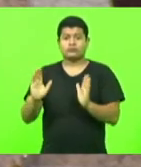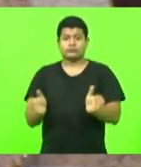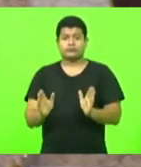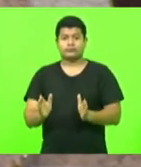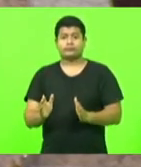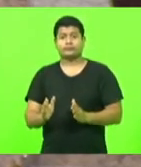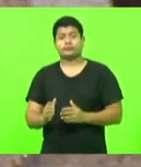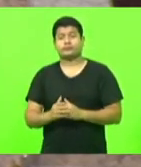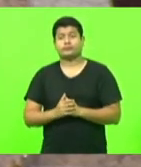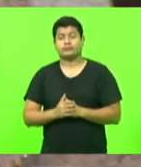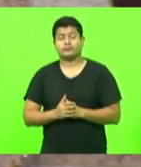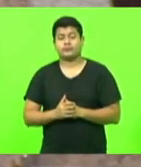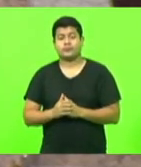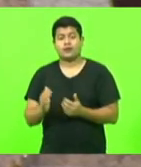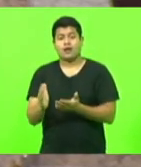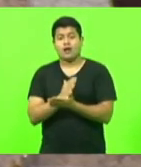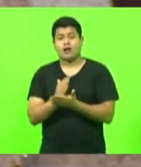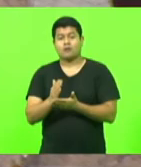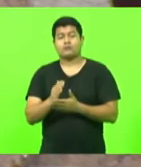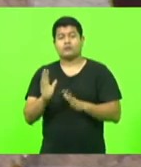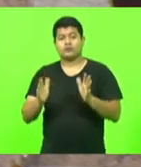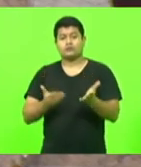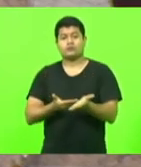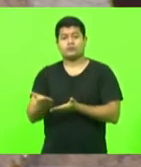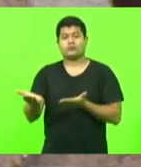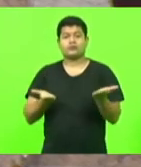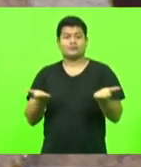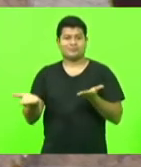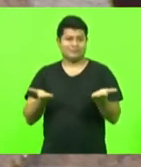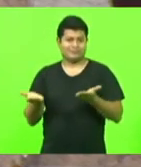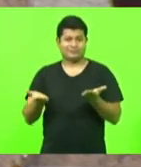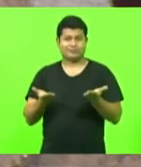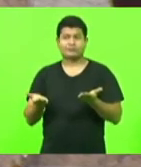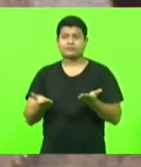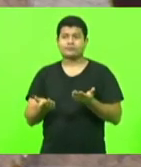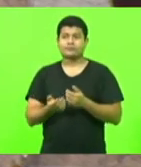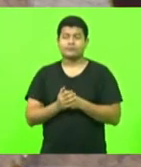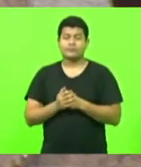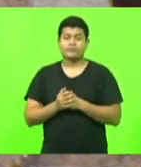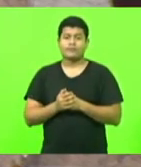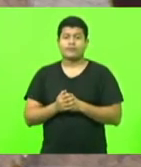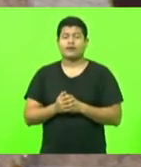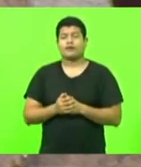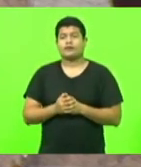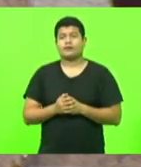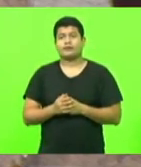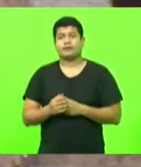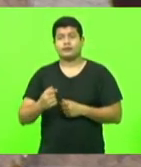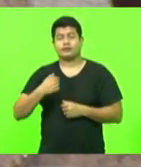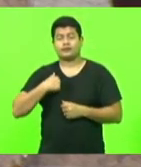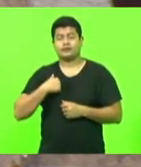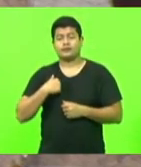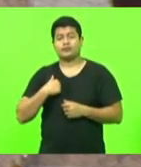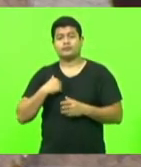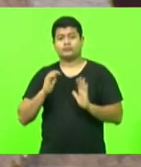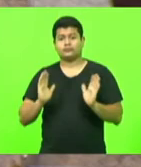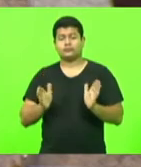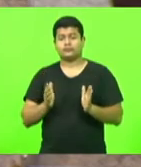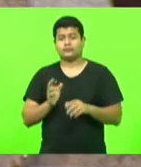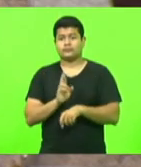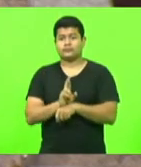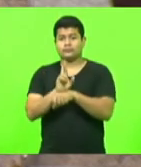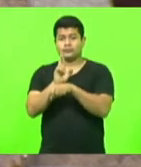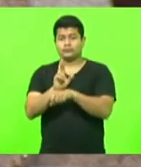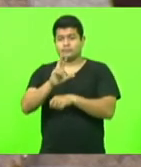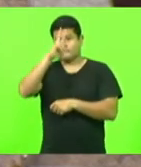algumas que foram abertas às licitações. Desde já, eu gostaria de, em nome dos